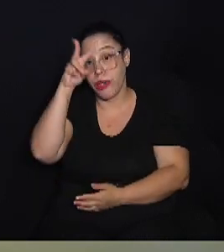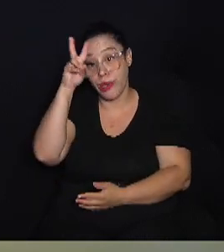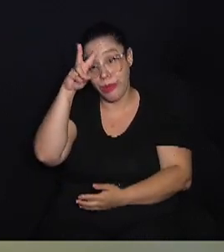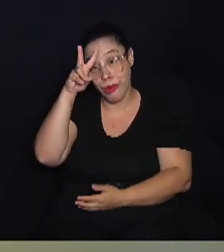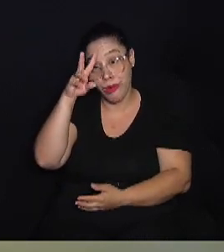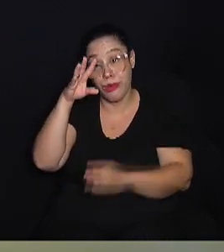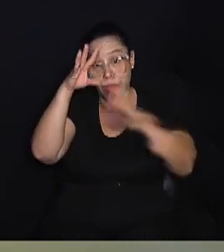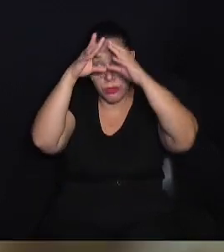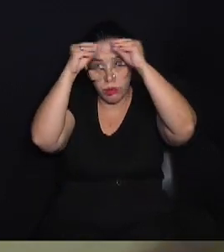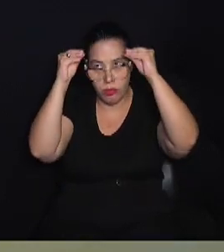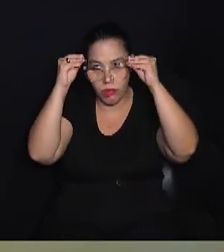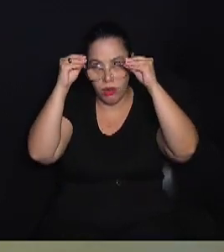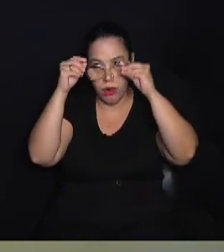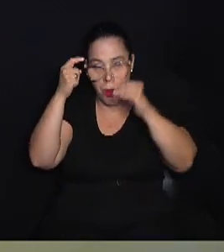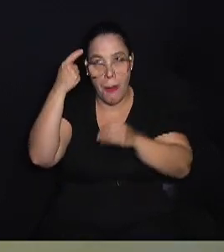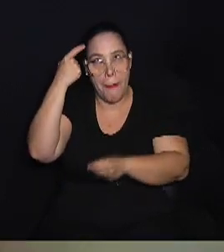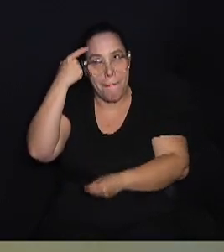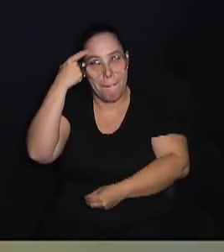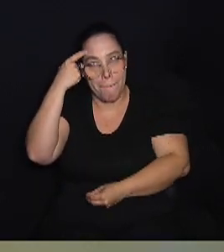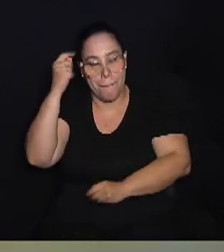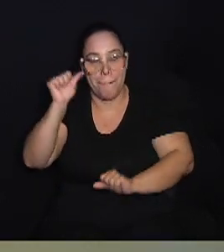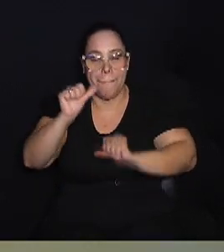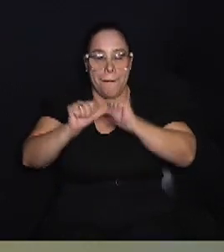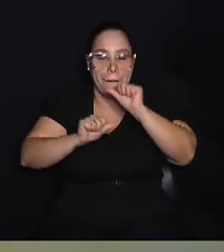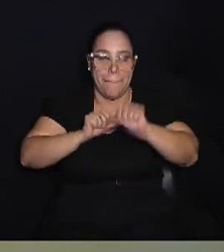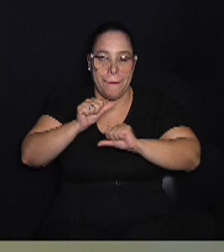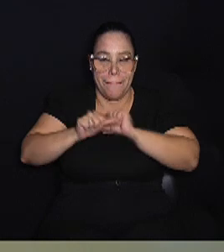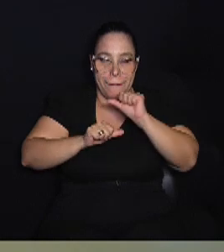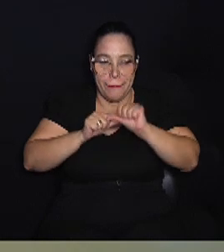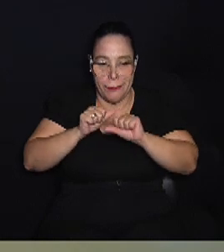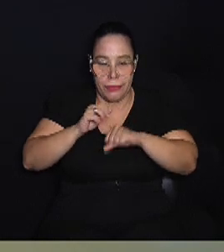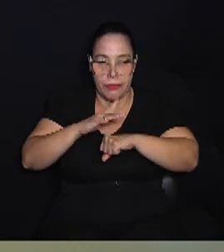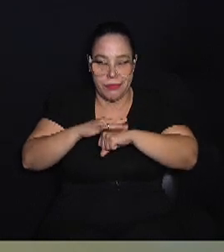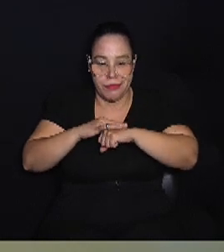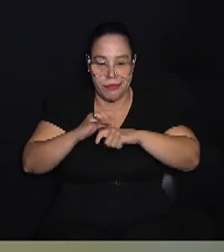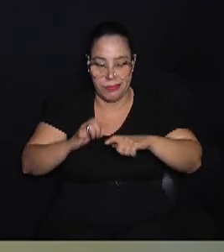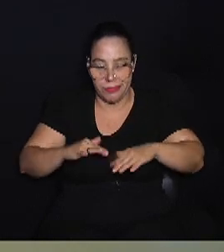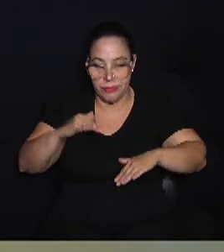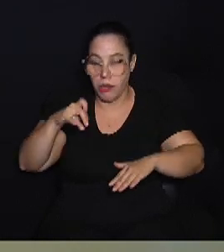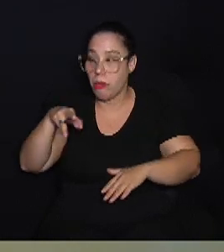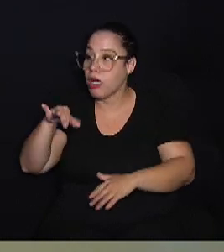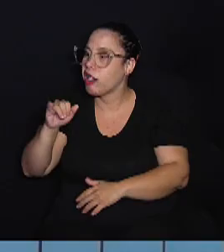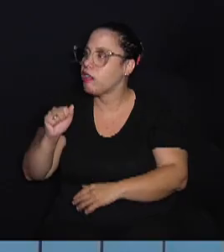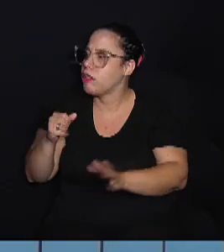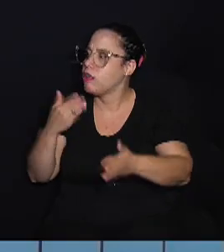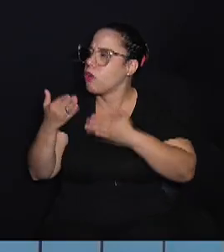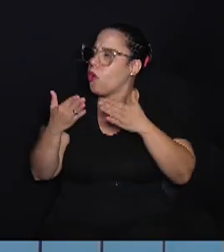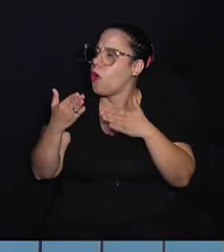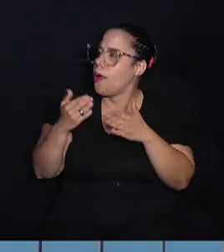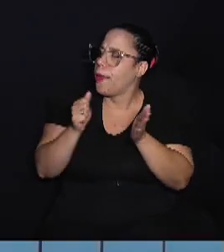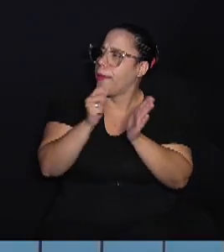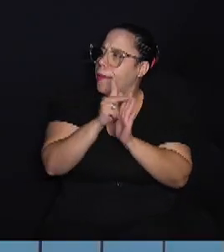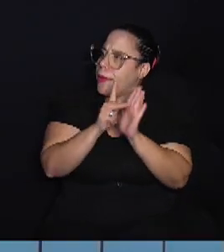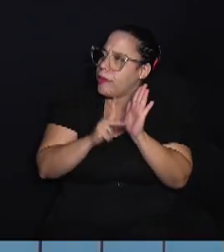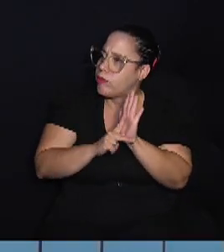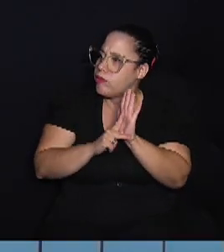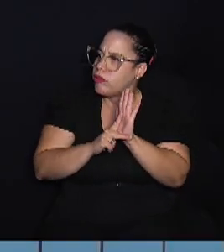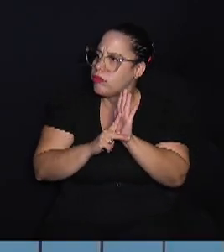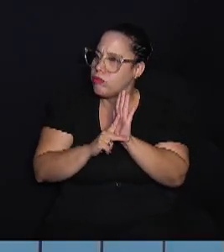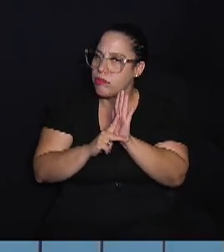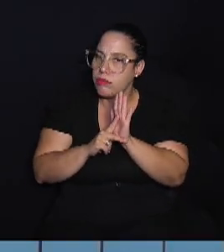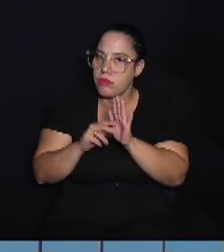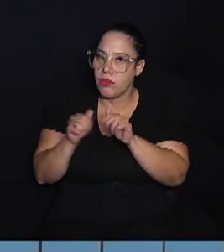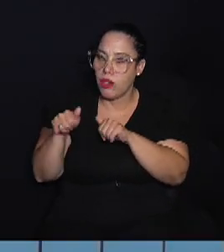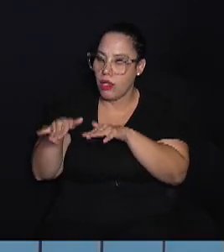pensar na memória. Tem outras alterações depois, na evolução da doença. Márcia, e qual que é a proposta da campanha deste